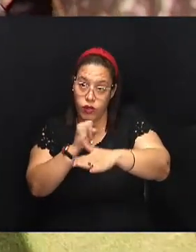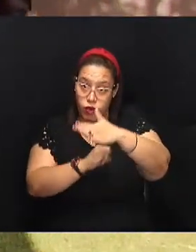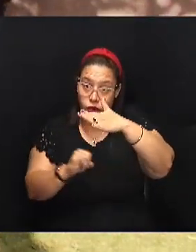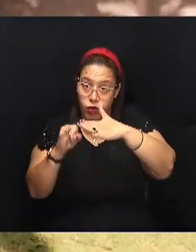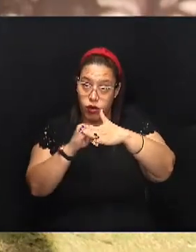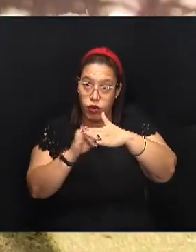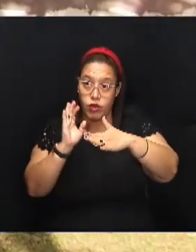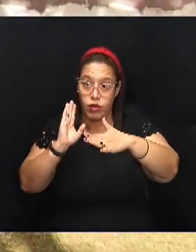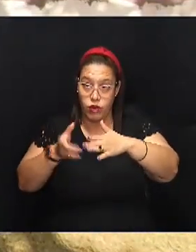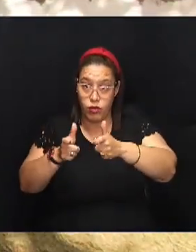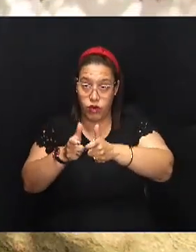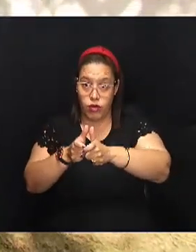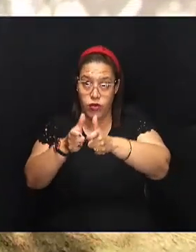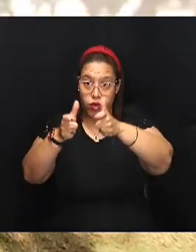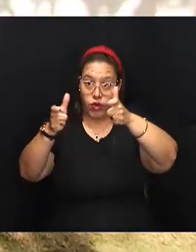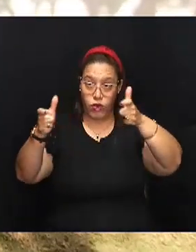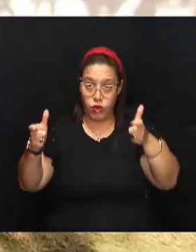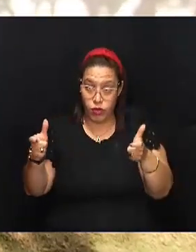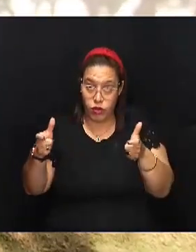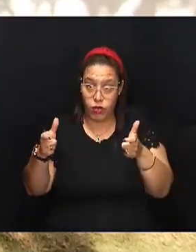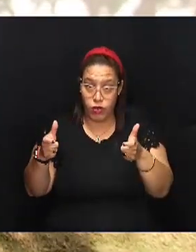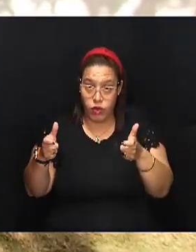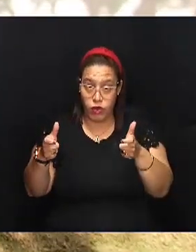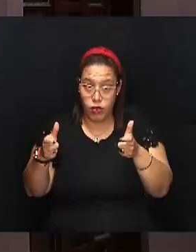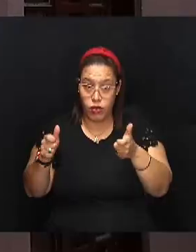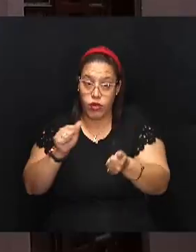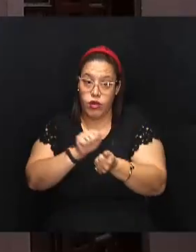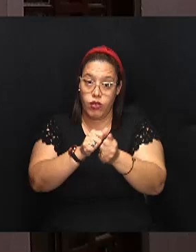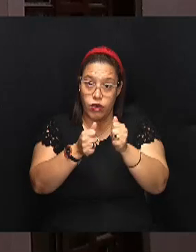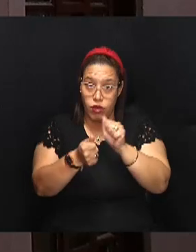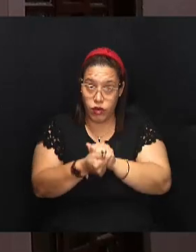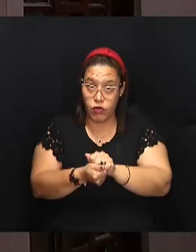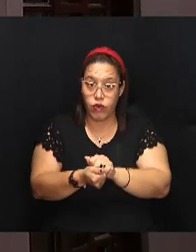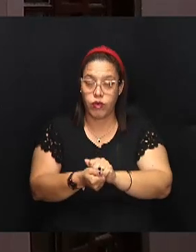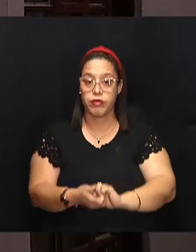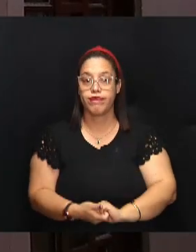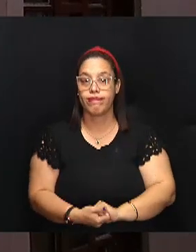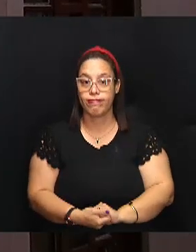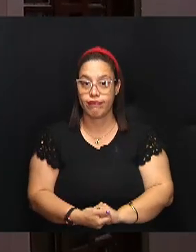já está ampliando seu centro de reabilitação.